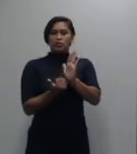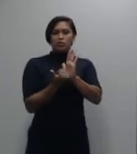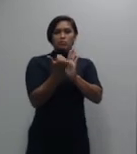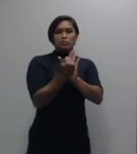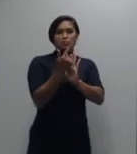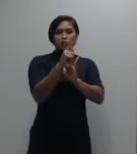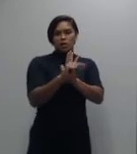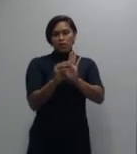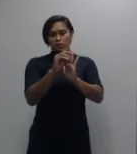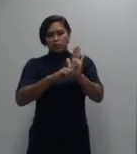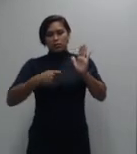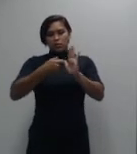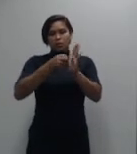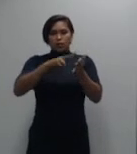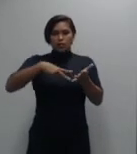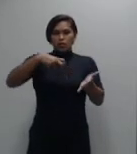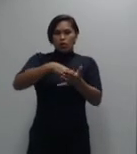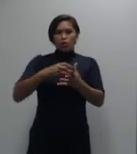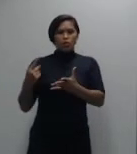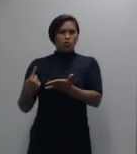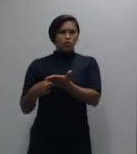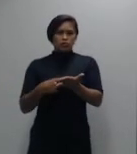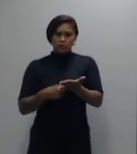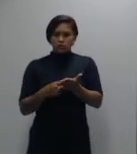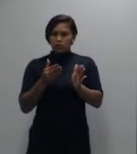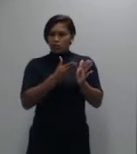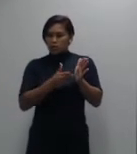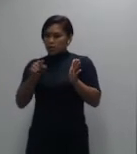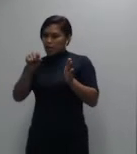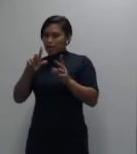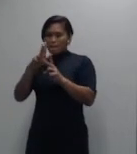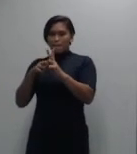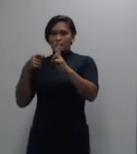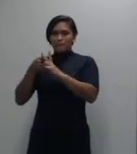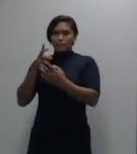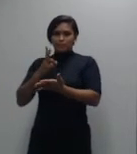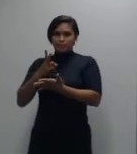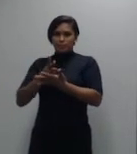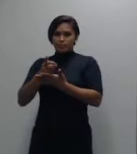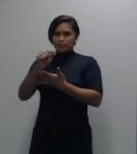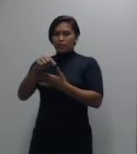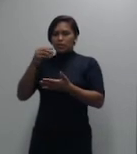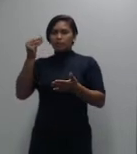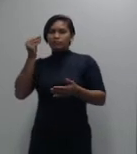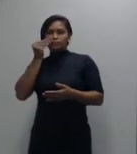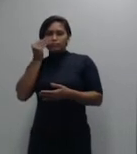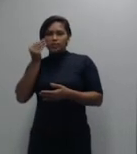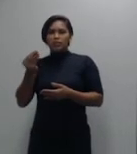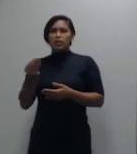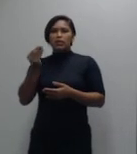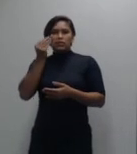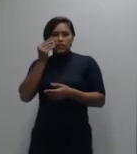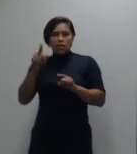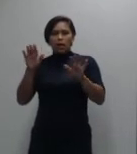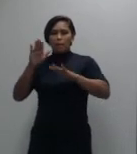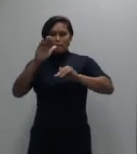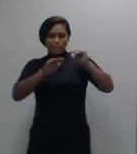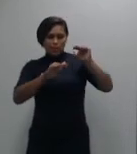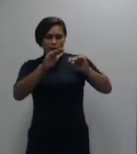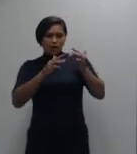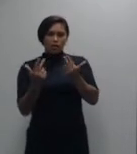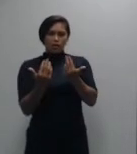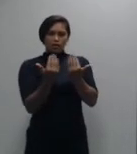30 então na realidade e a parte embargada prosseguiu segundo recurso paralelamente aí